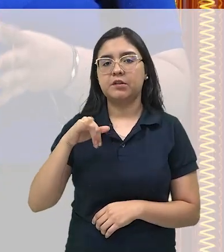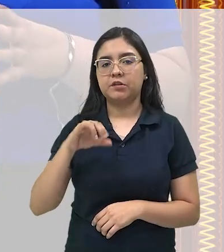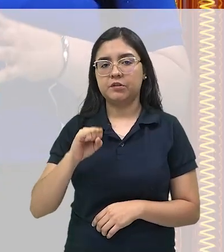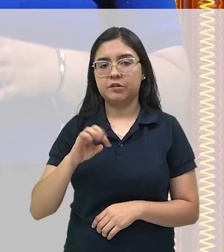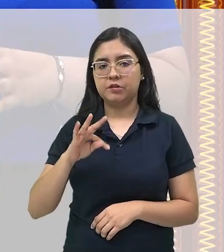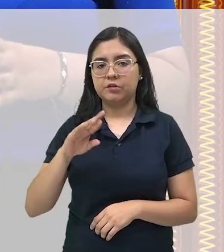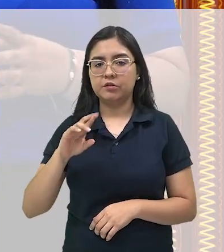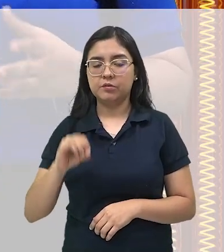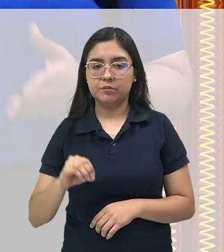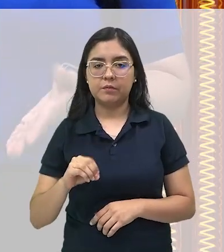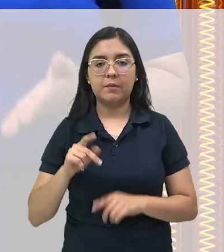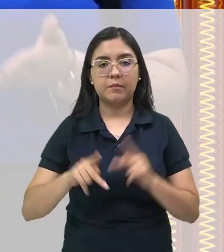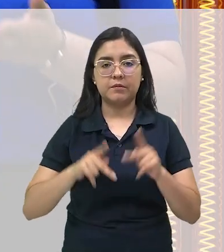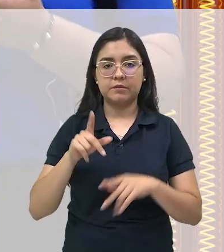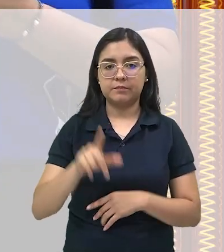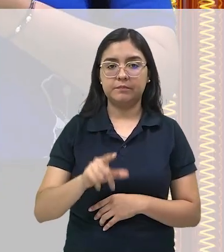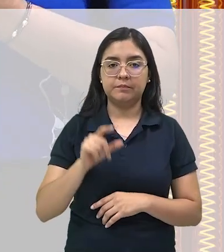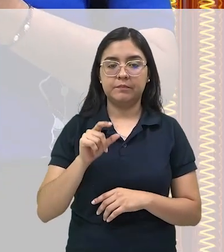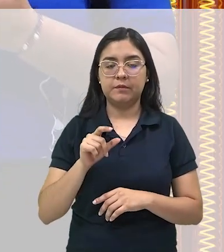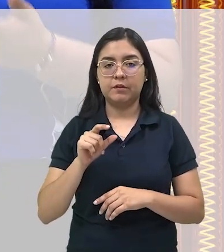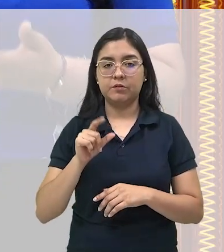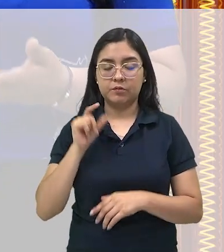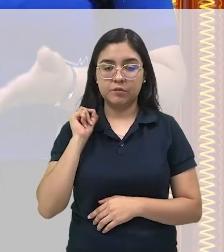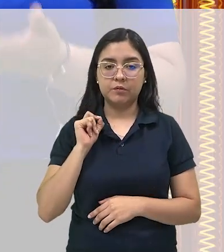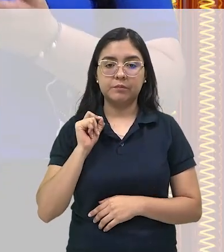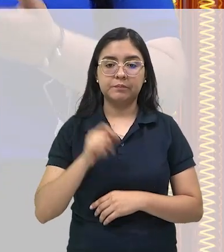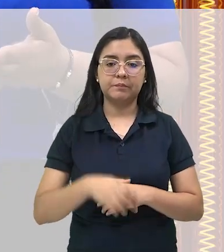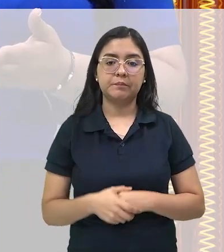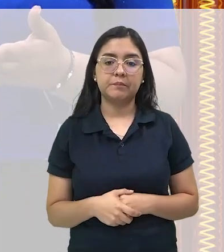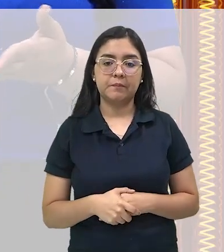que responde lá